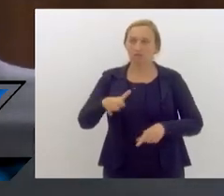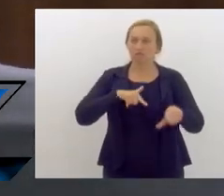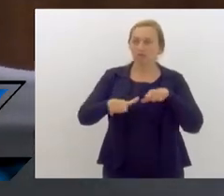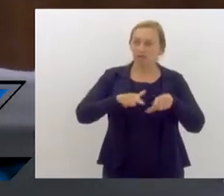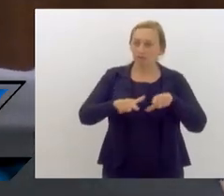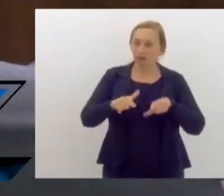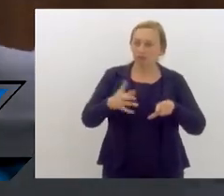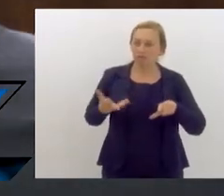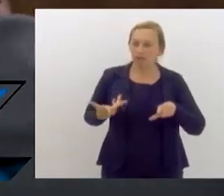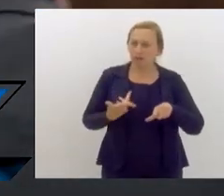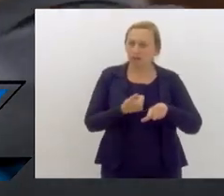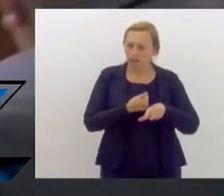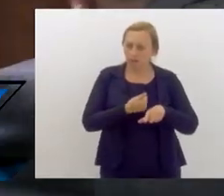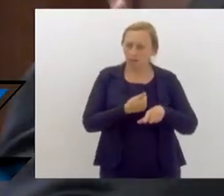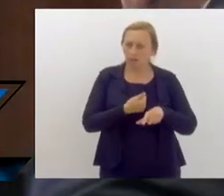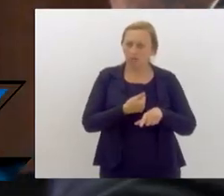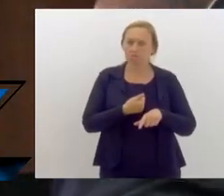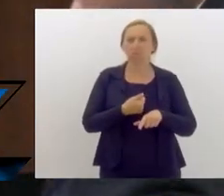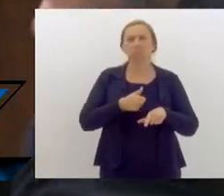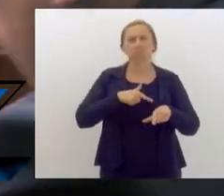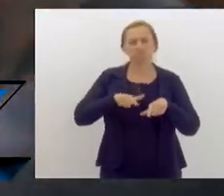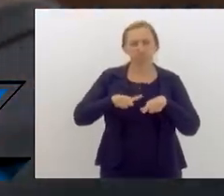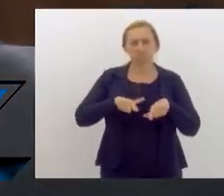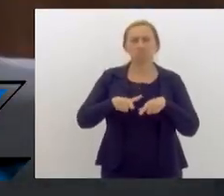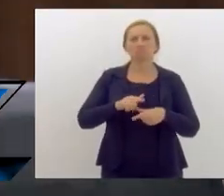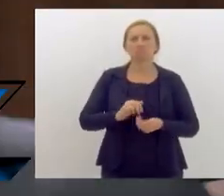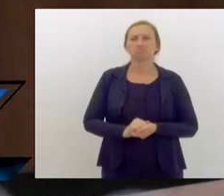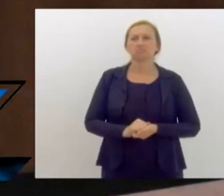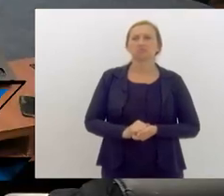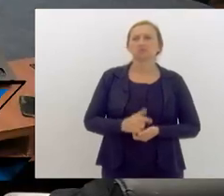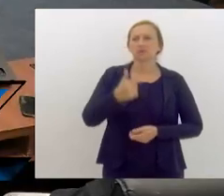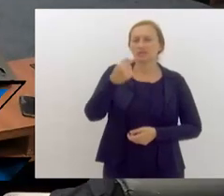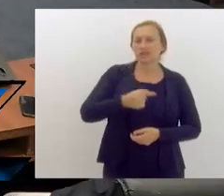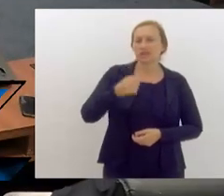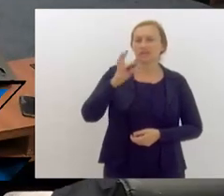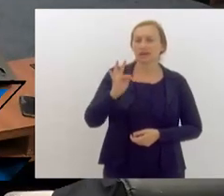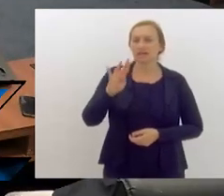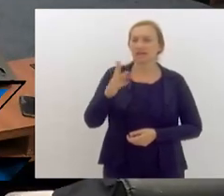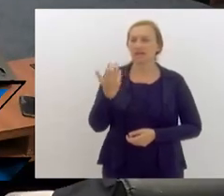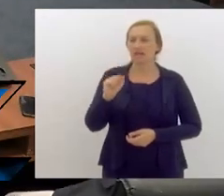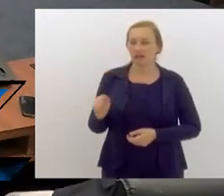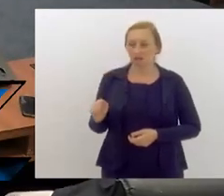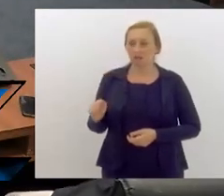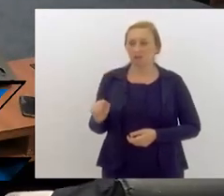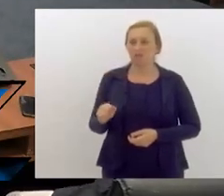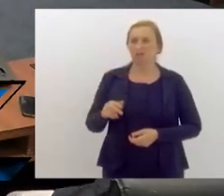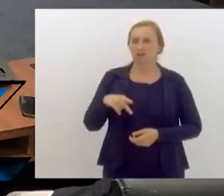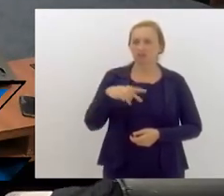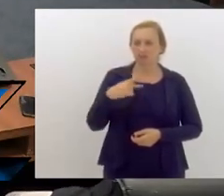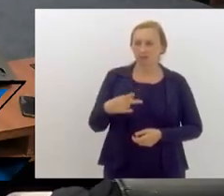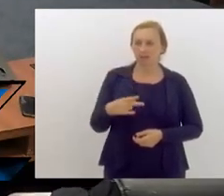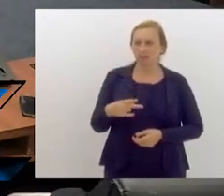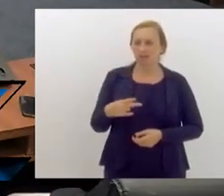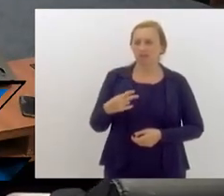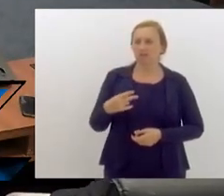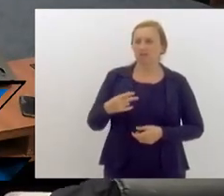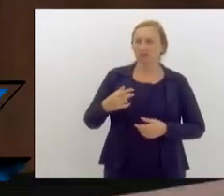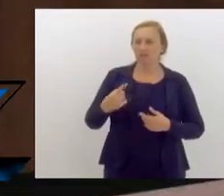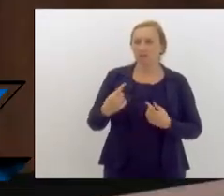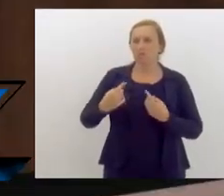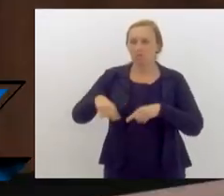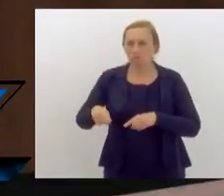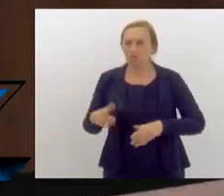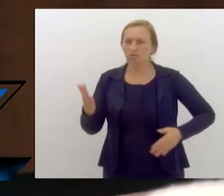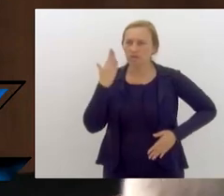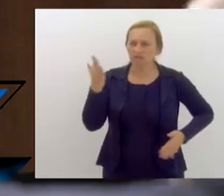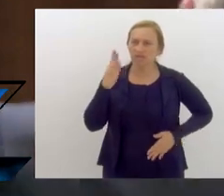a sua função fazendo um ótimo trabalho Diante Do Sétimo Batalhão e dizer que né para cima da vagabundagem Tem que ir com força